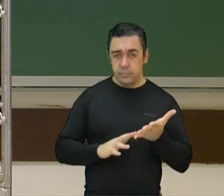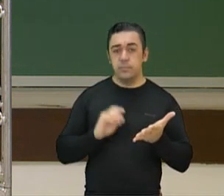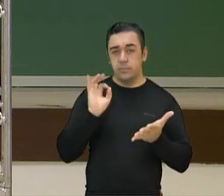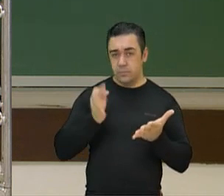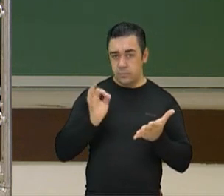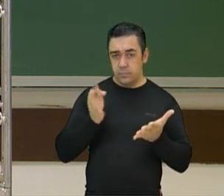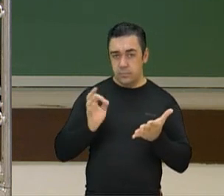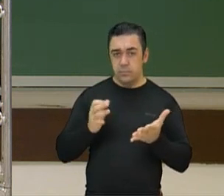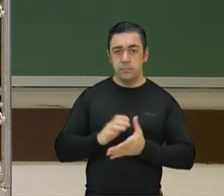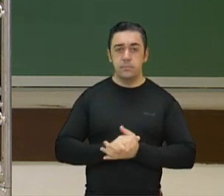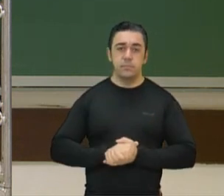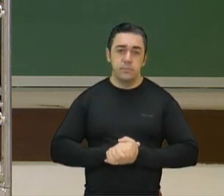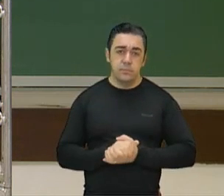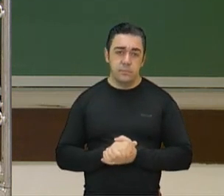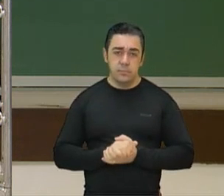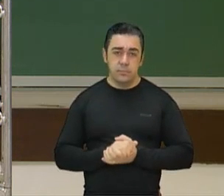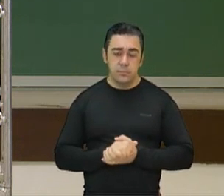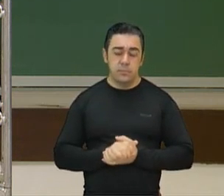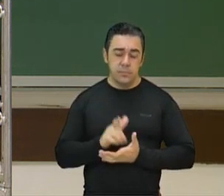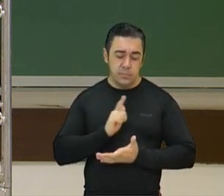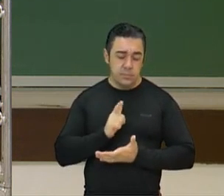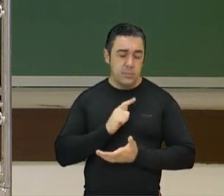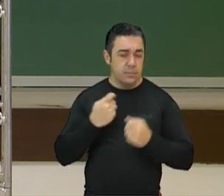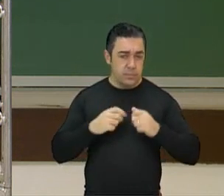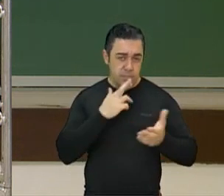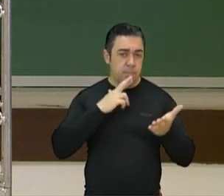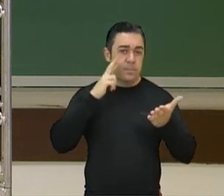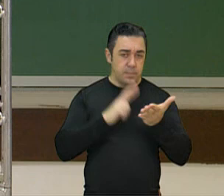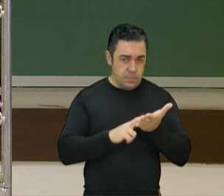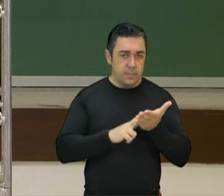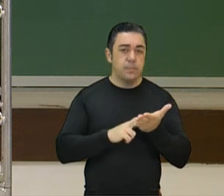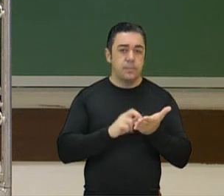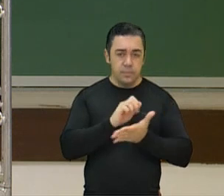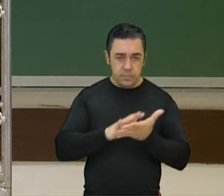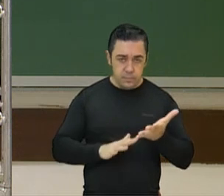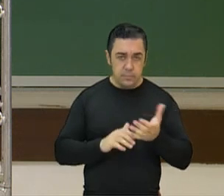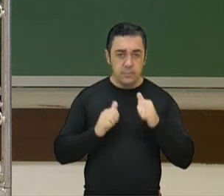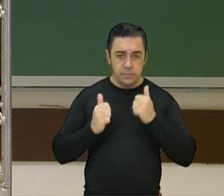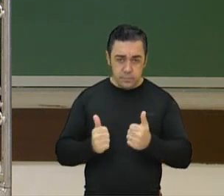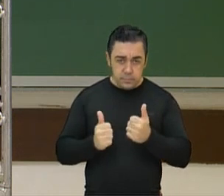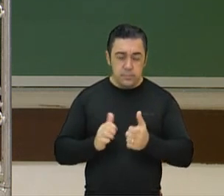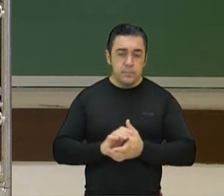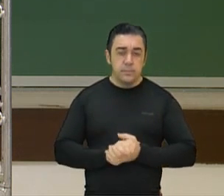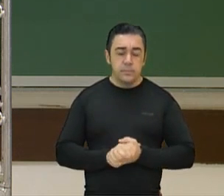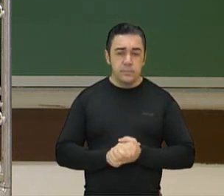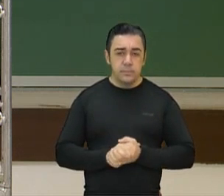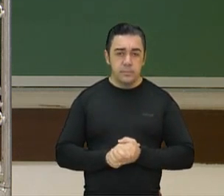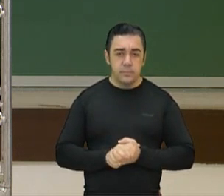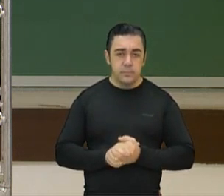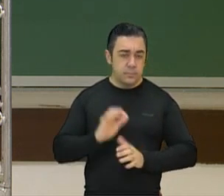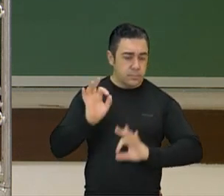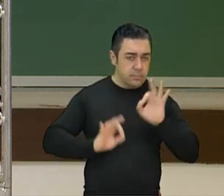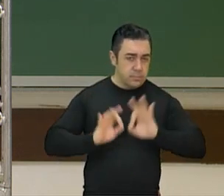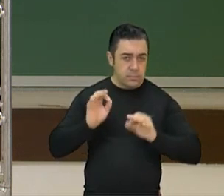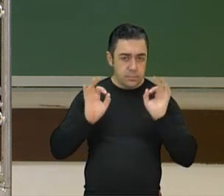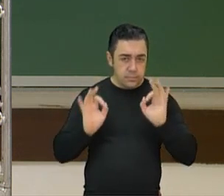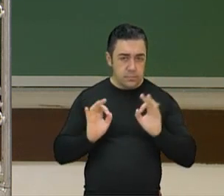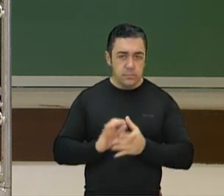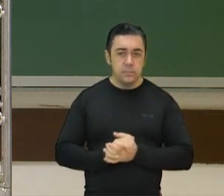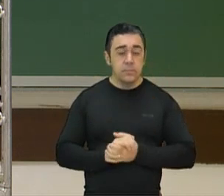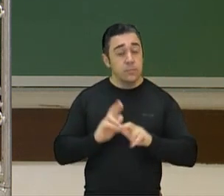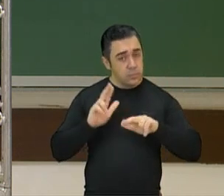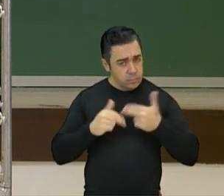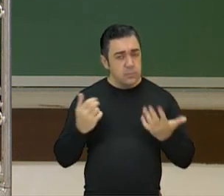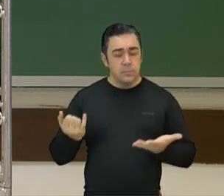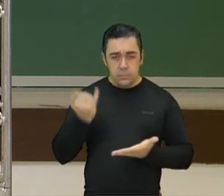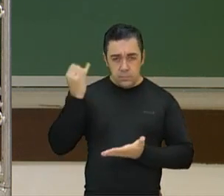contadas, relacionadas, condicionadas à resolução da sua atividade, né? A elaboração da sua atividade. Por isso que é